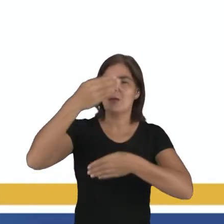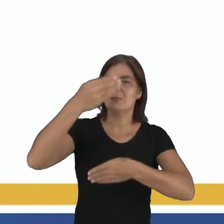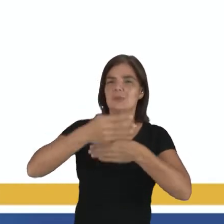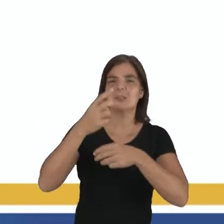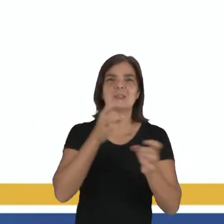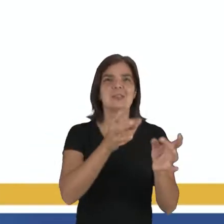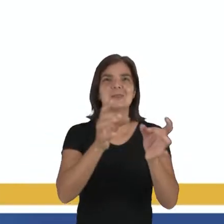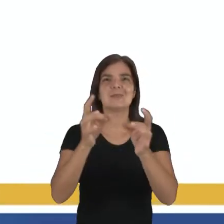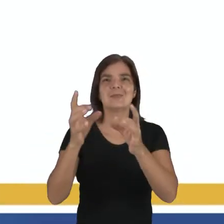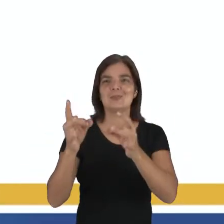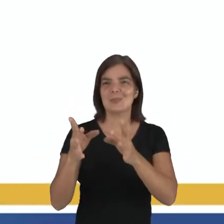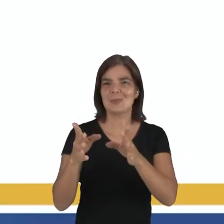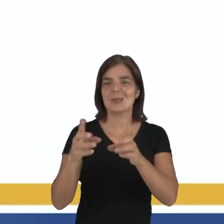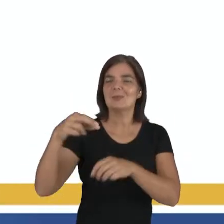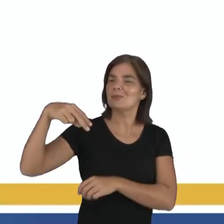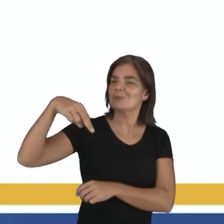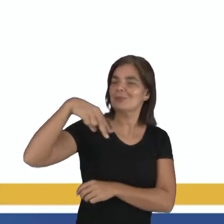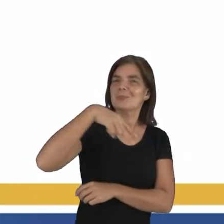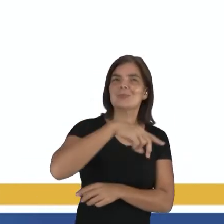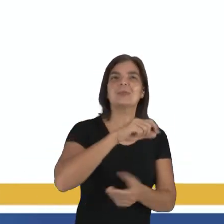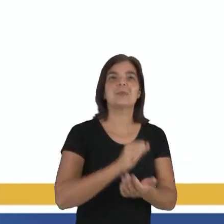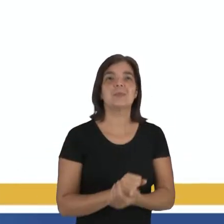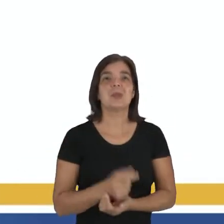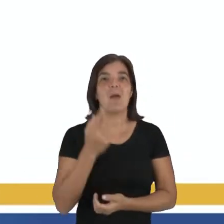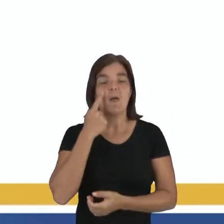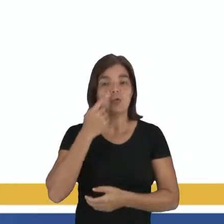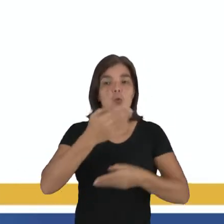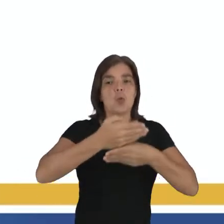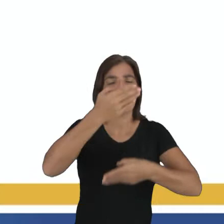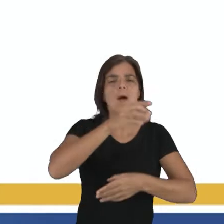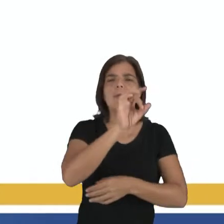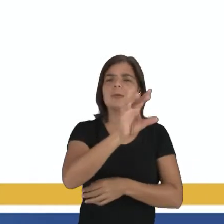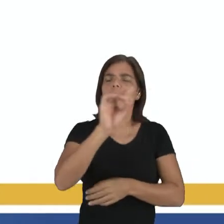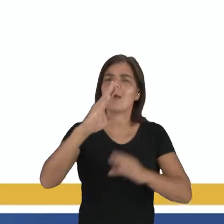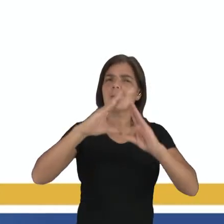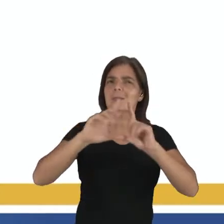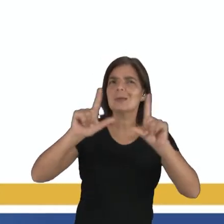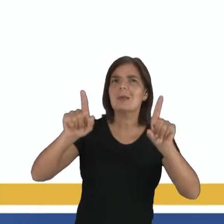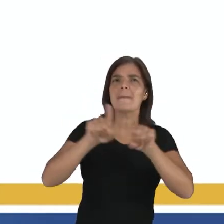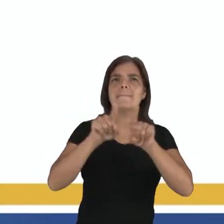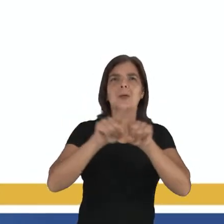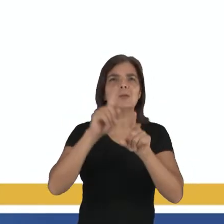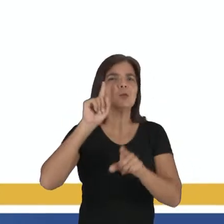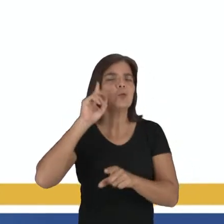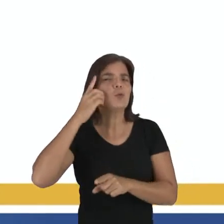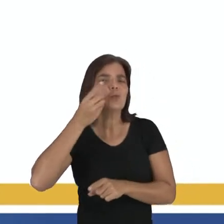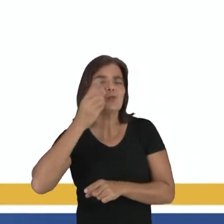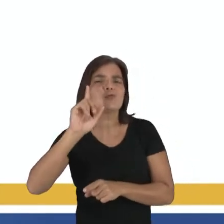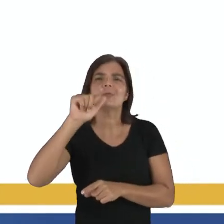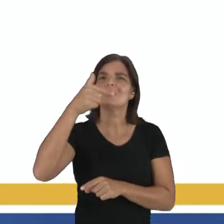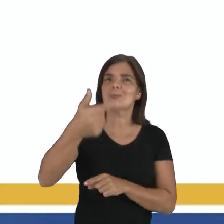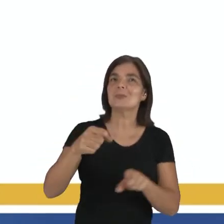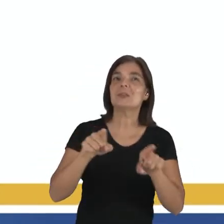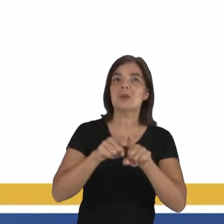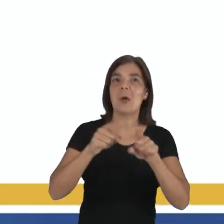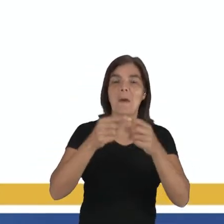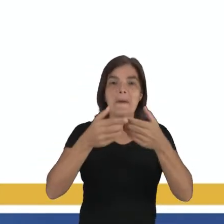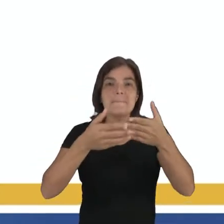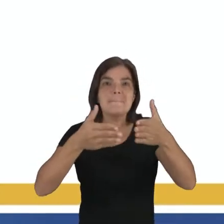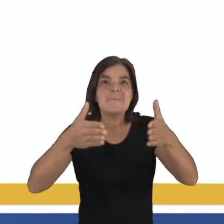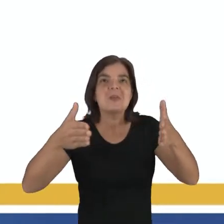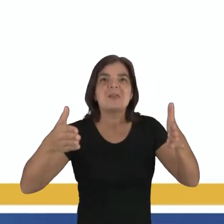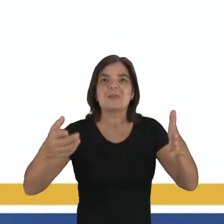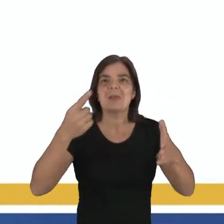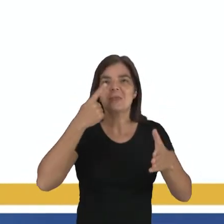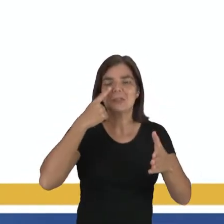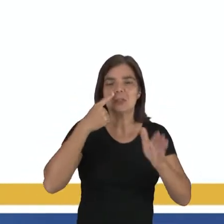ver as vitrines te vendo passar. Na galeria, cada clarão é como um dia depois de outro, abrindo um